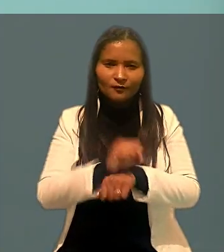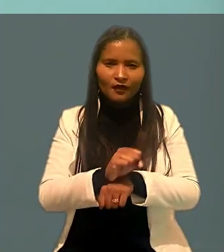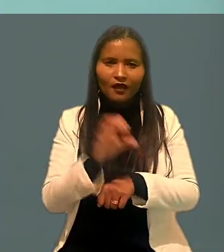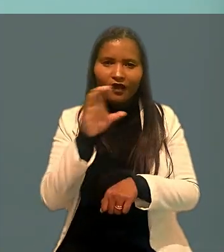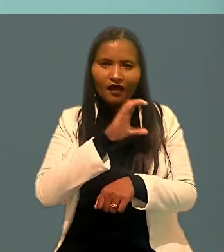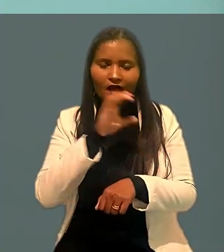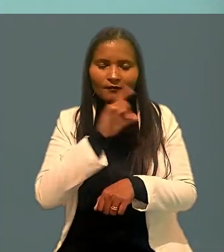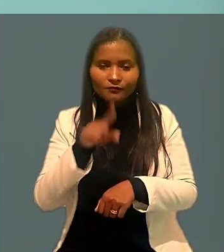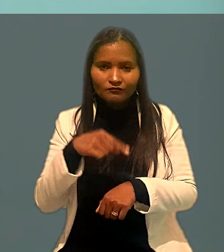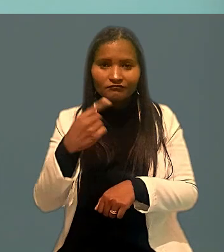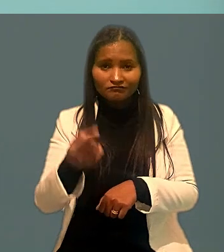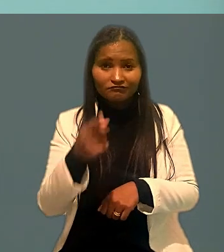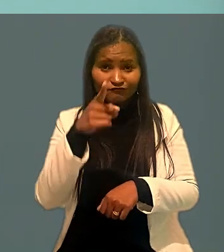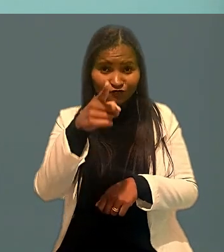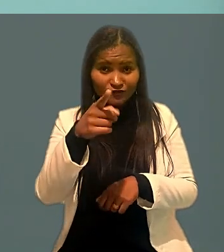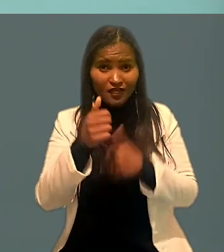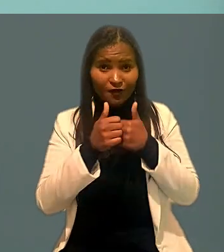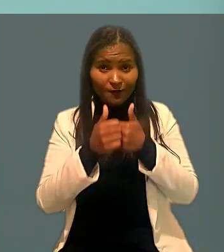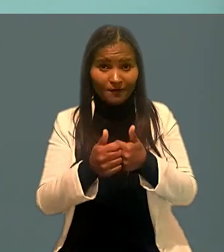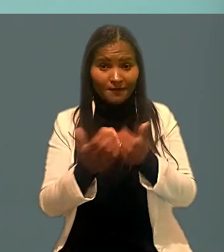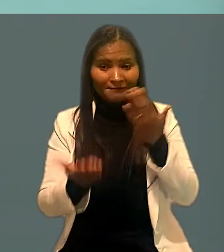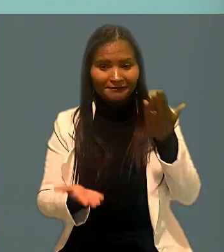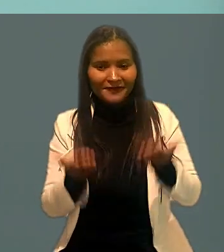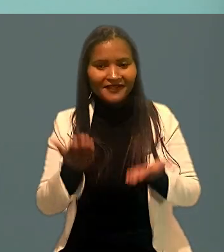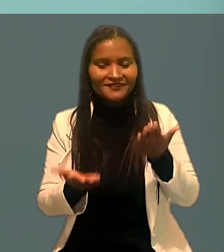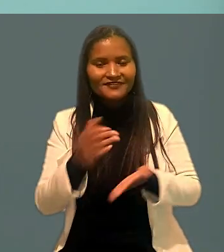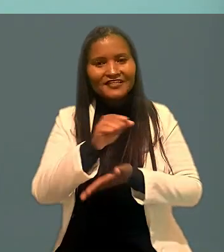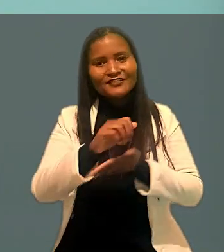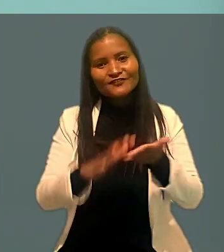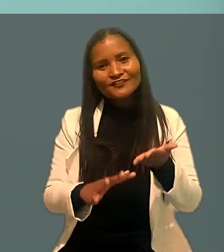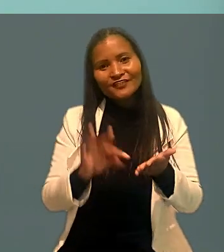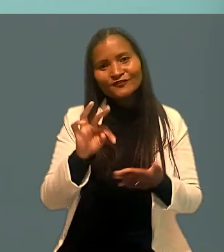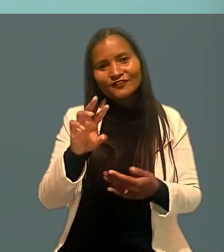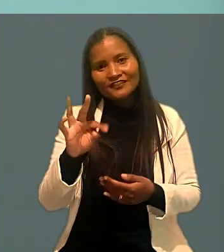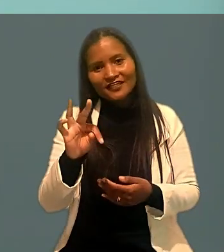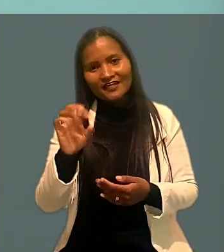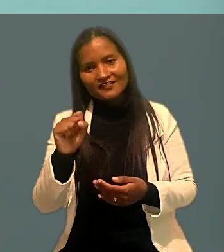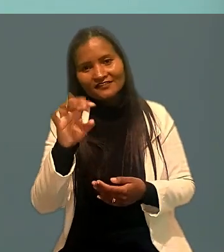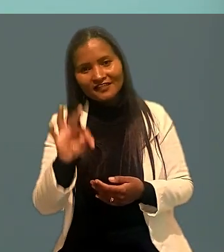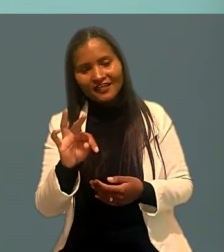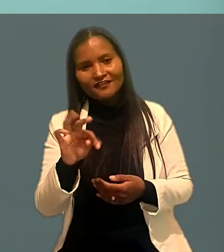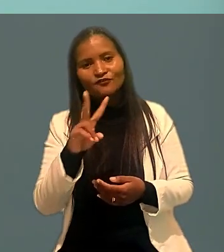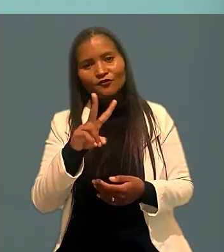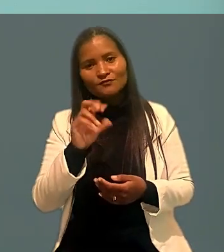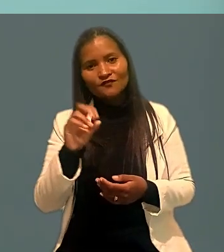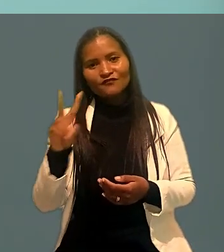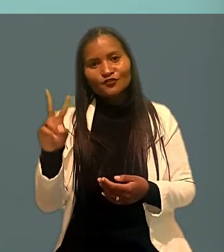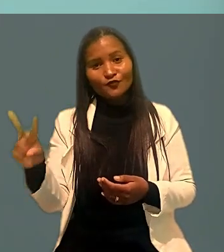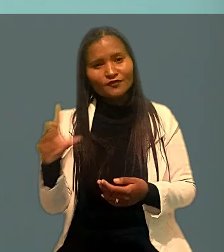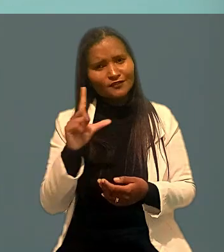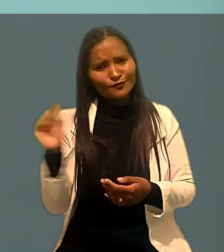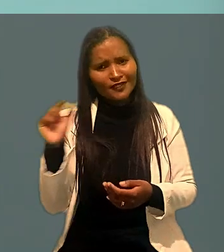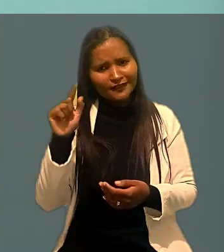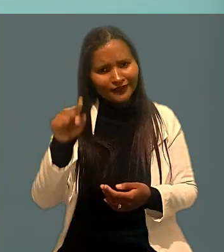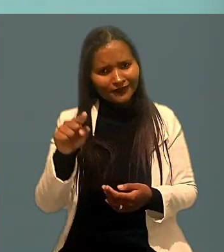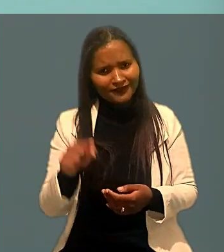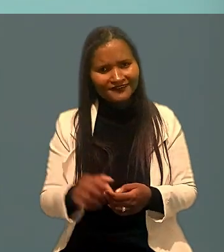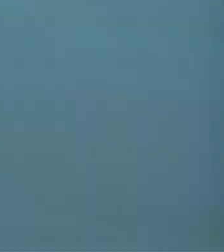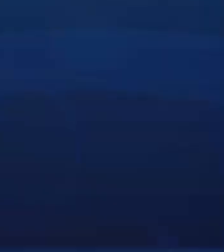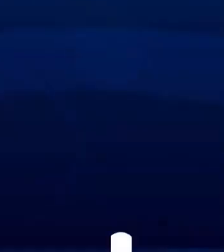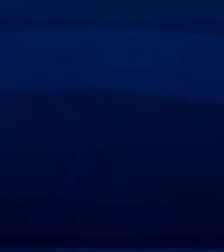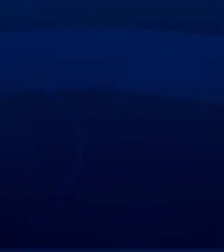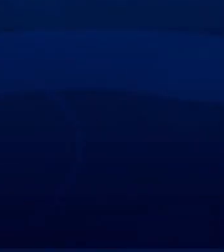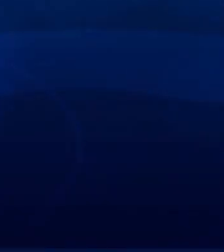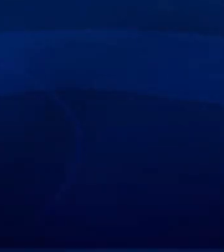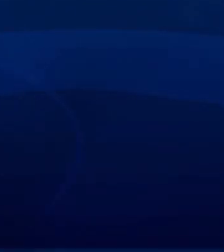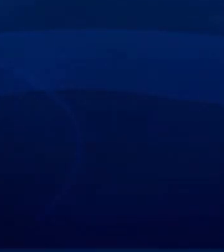Vamos fazer uma pausa rápida e no próximo bloco você acompanha um balanço das atividades do TST em 2022. Não saia daí.